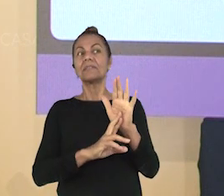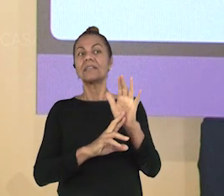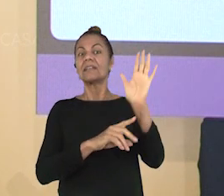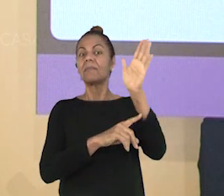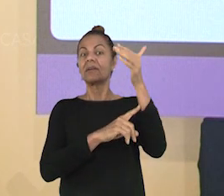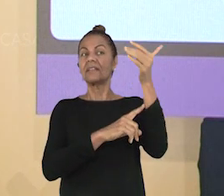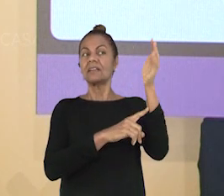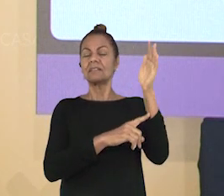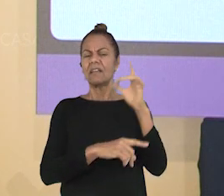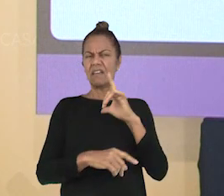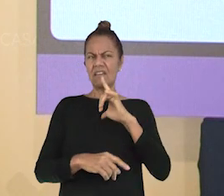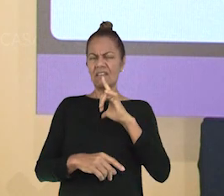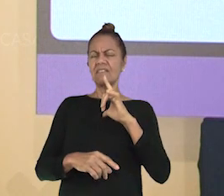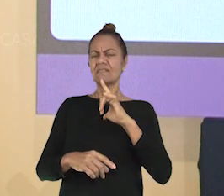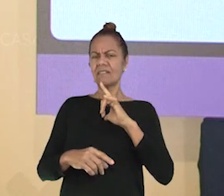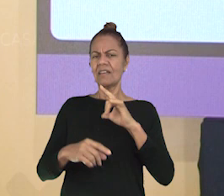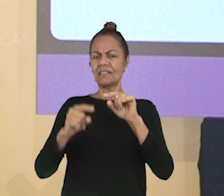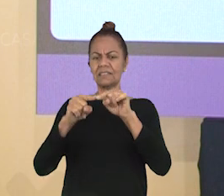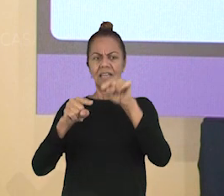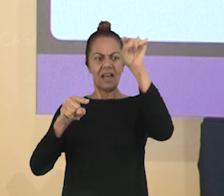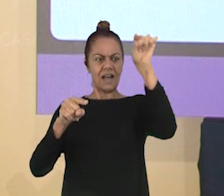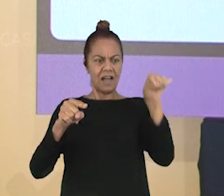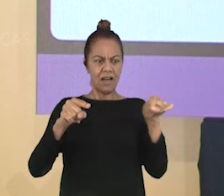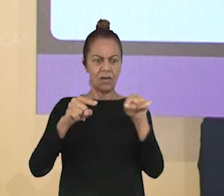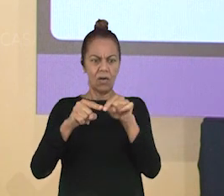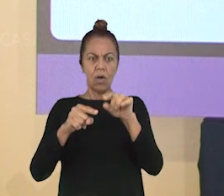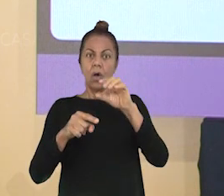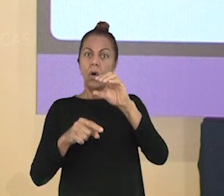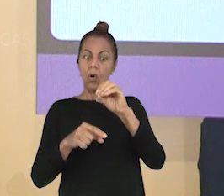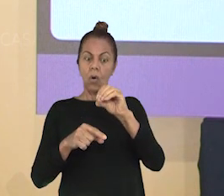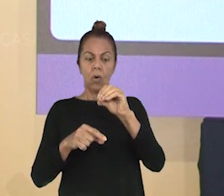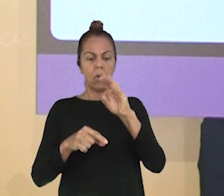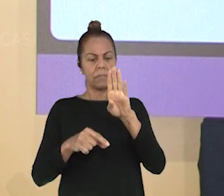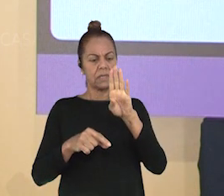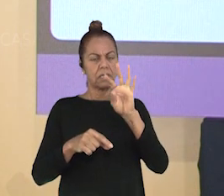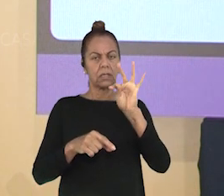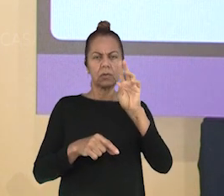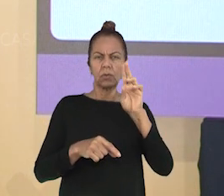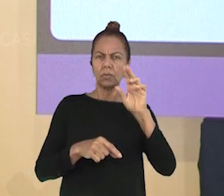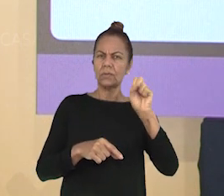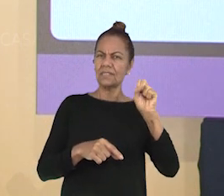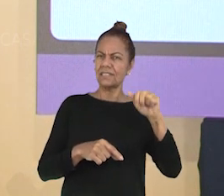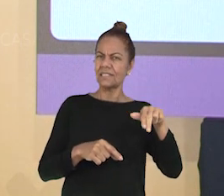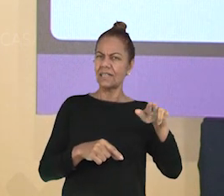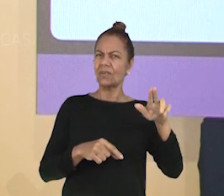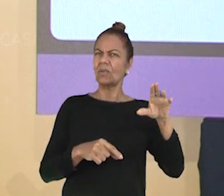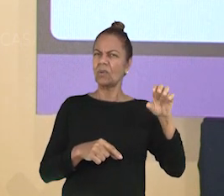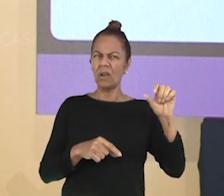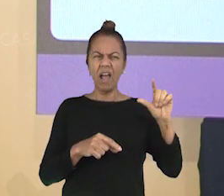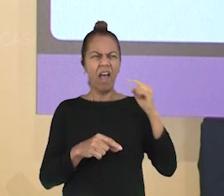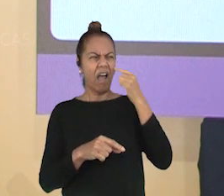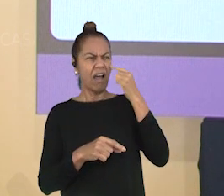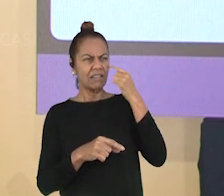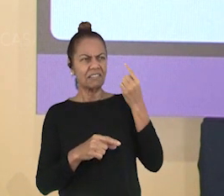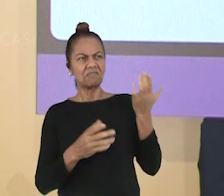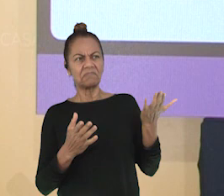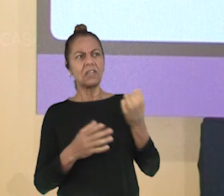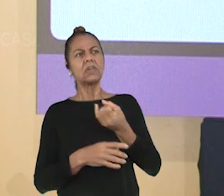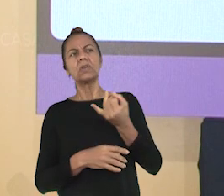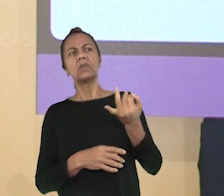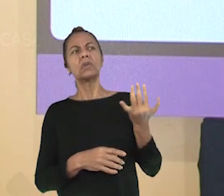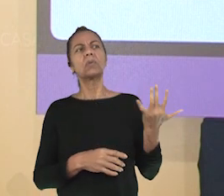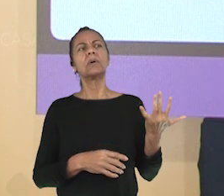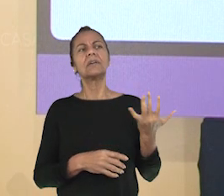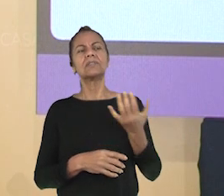Qual a cor dos dois triângulos retângulos representados na bandeira? Temos triângulos